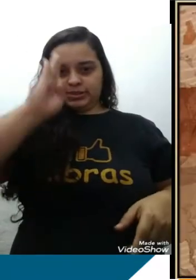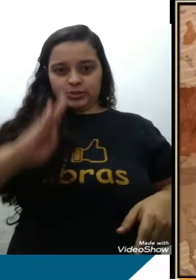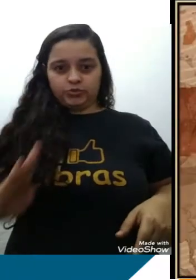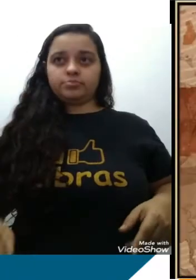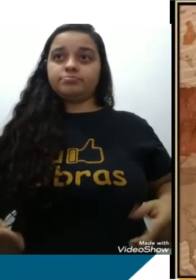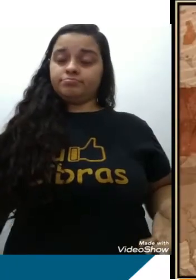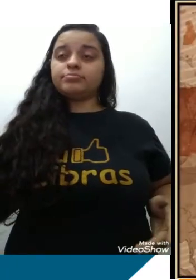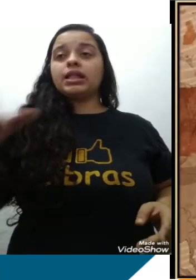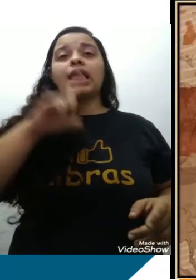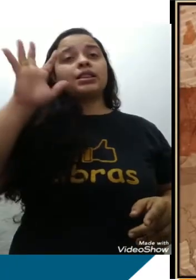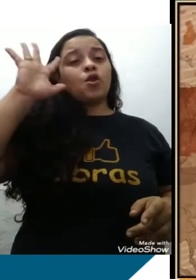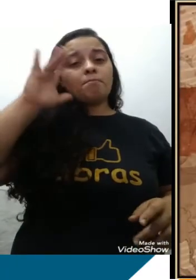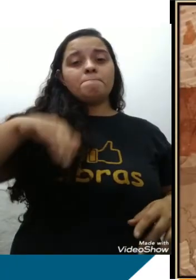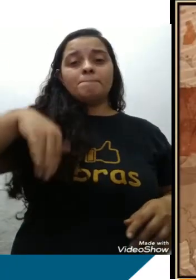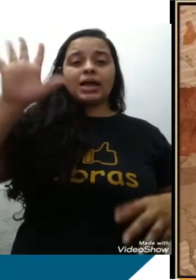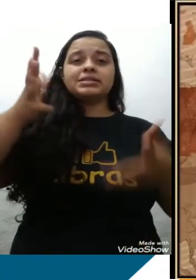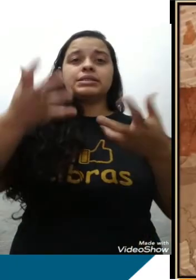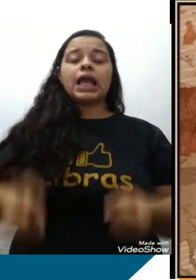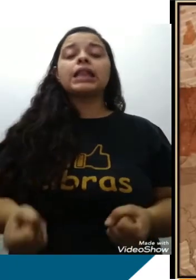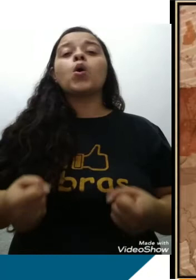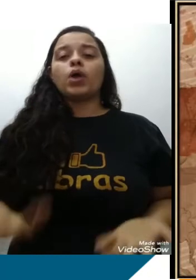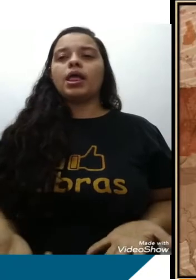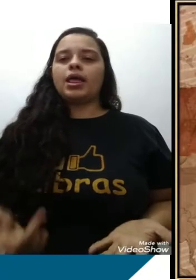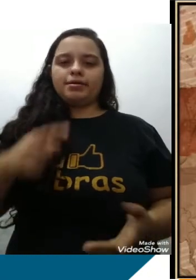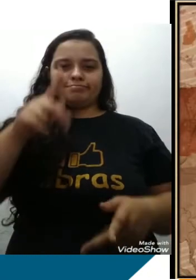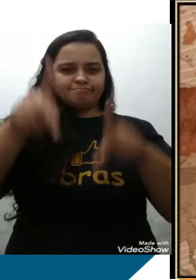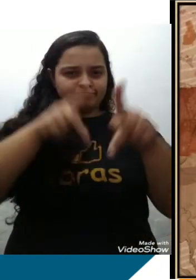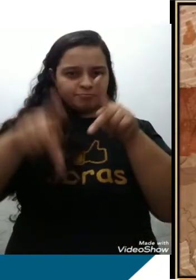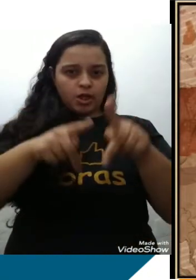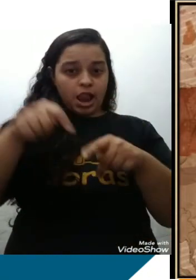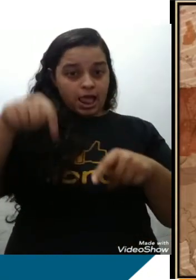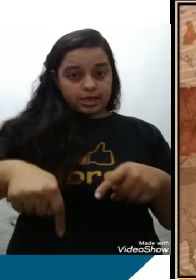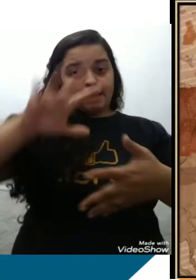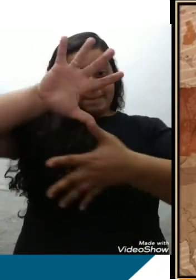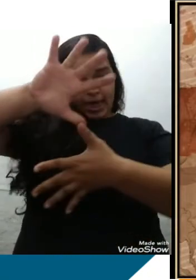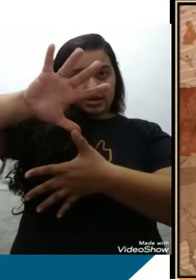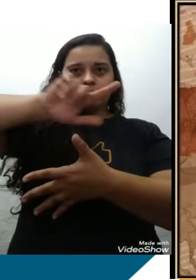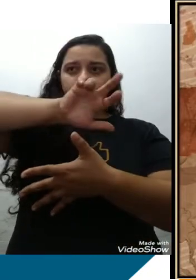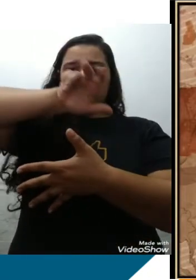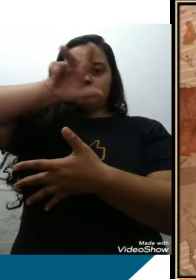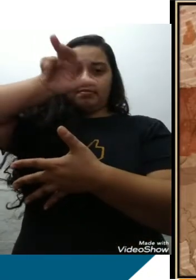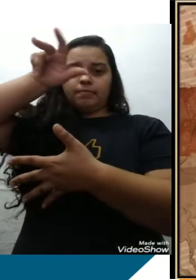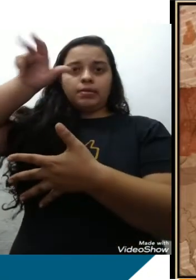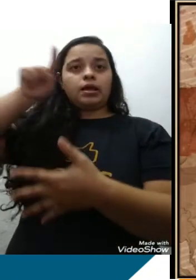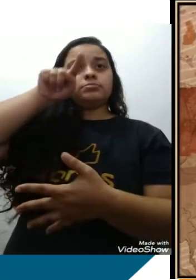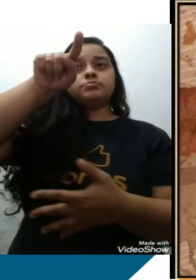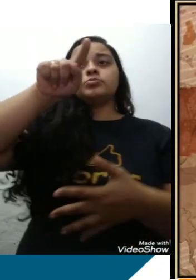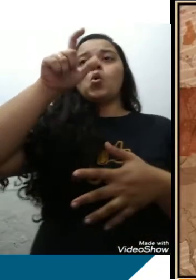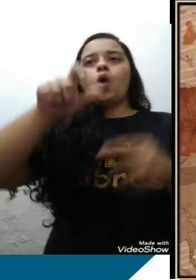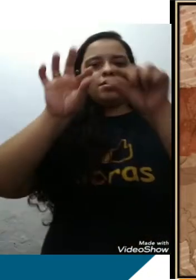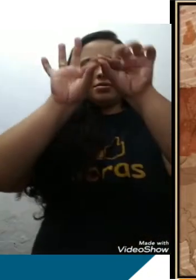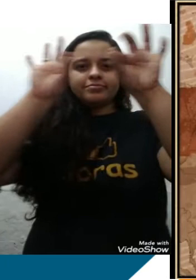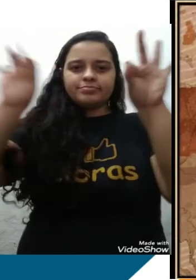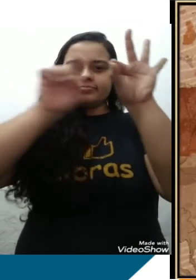Brasil. Então, a teoria mais aceita é que esses povos, né, que ocuparam a América teriam vindo